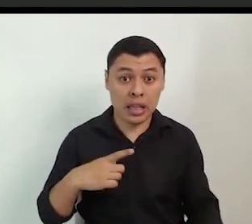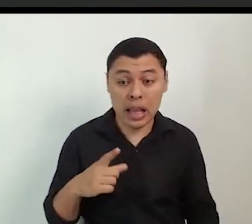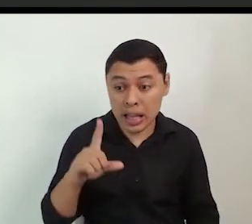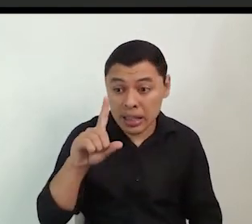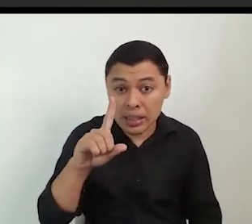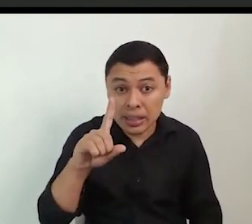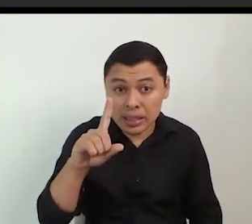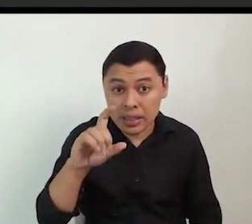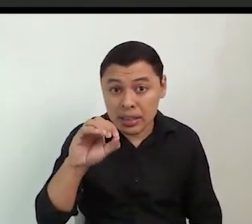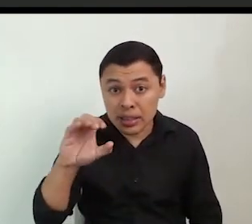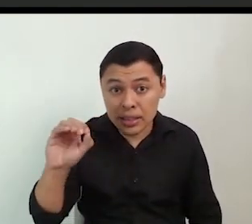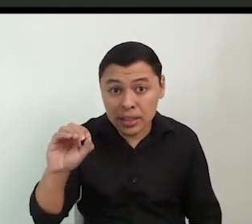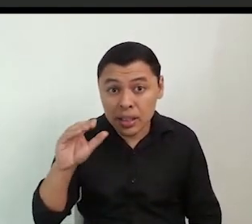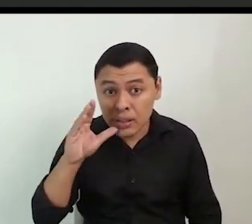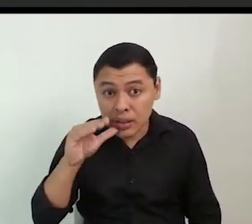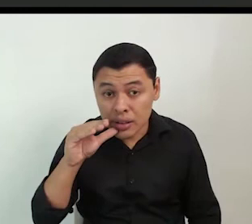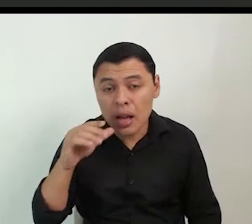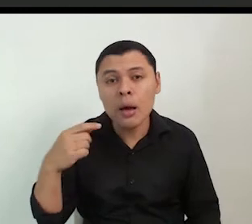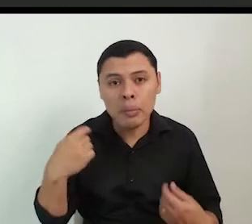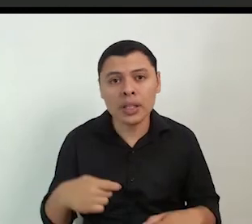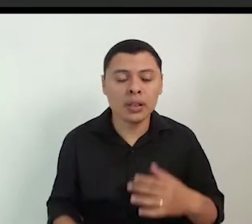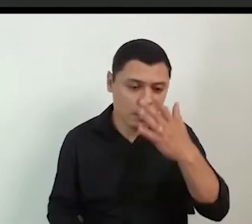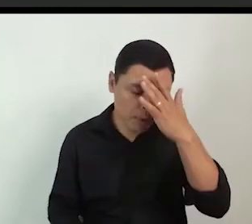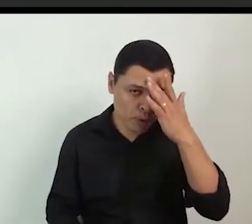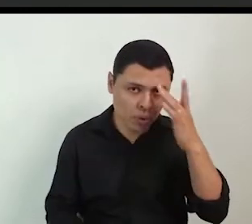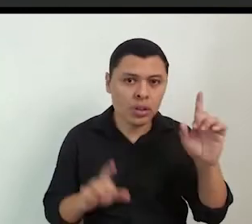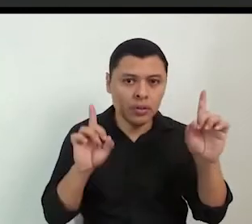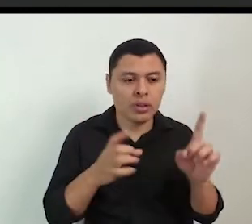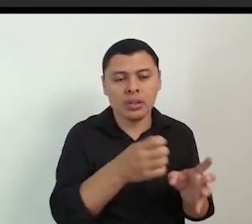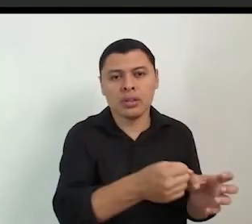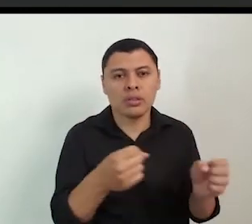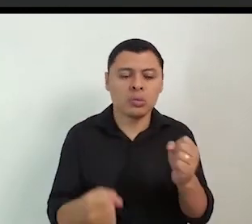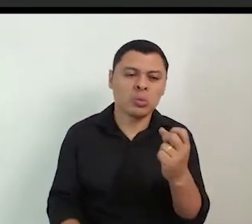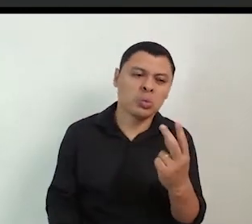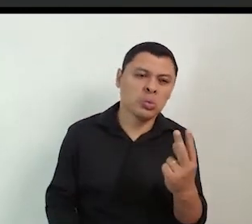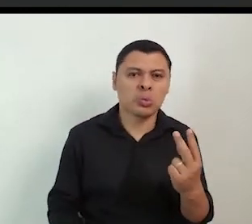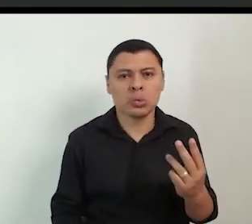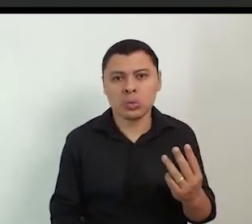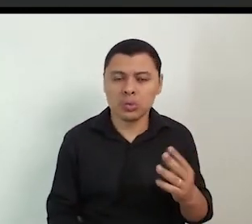começar a contratar pessoa com deficiência. E o problema que a gente tem hoje